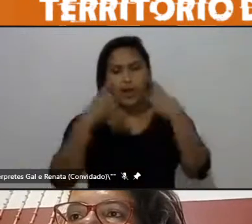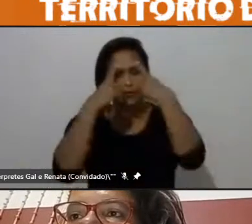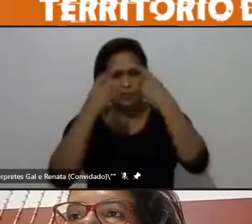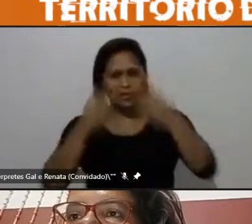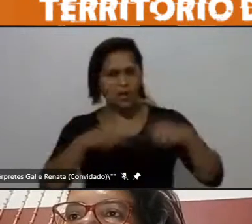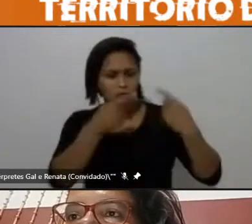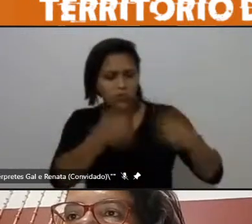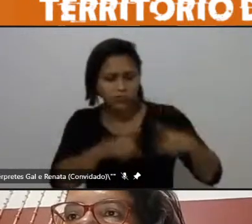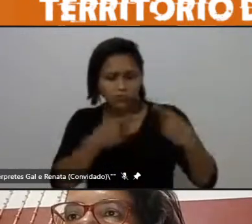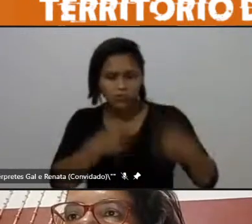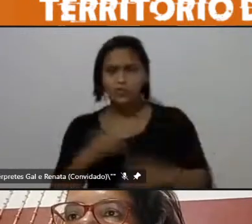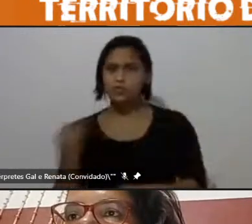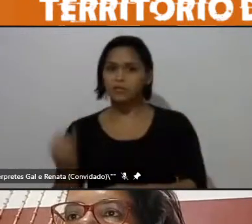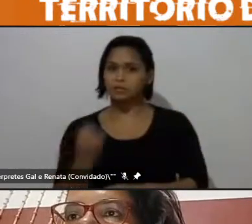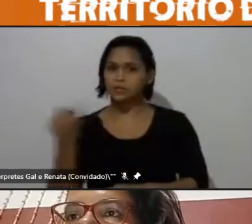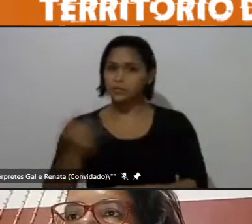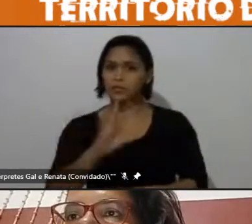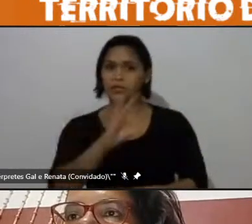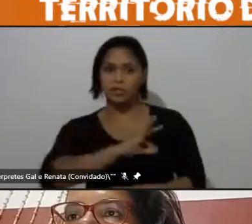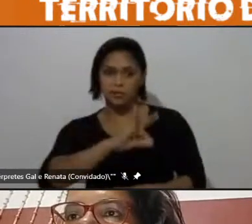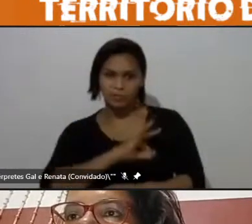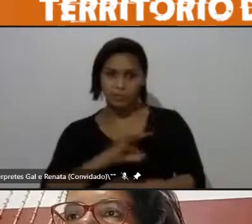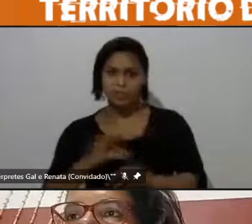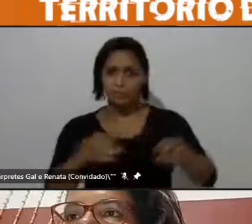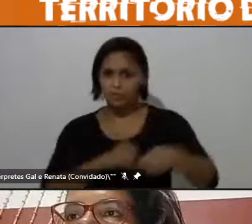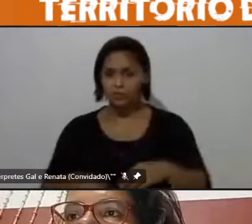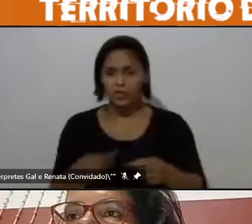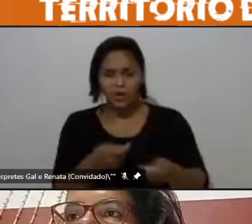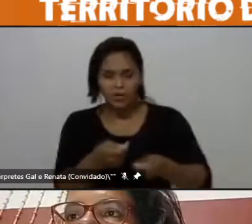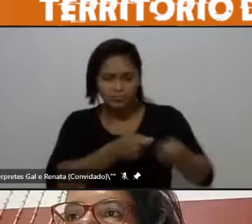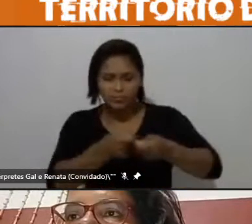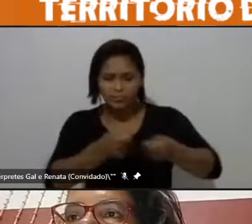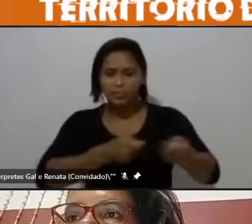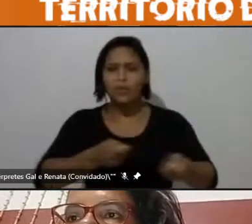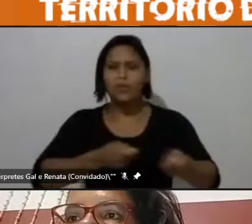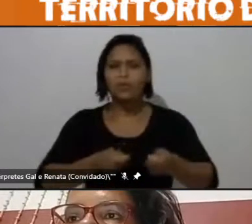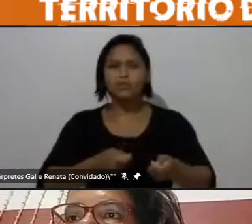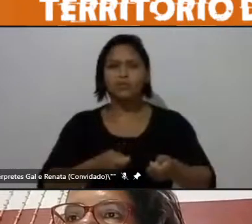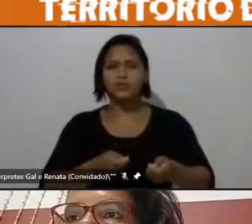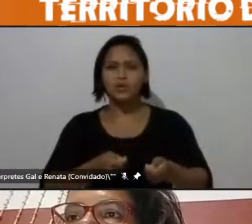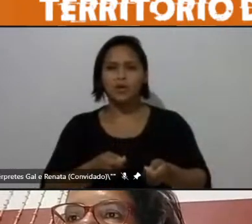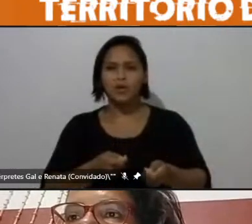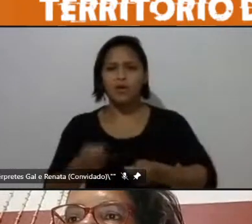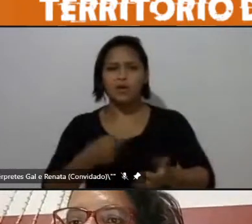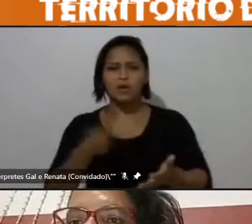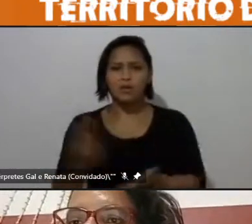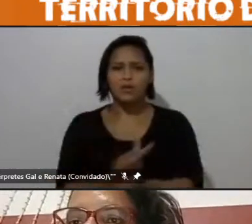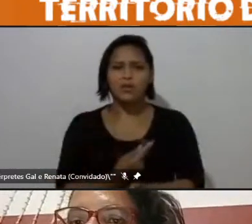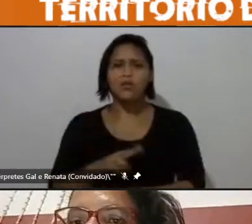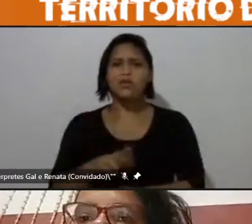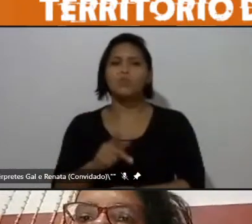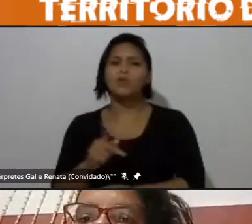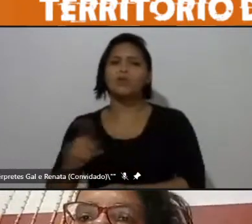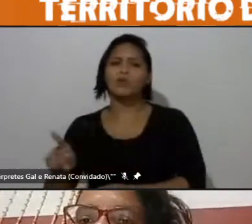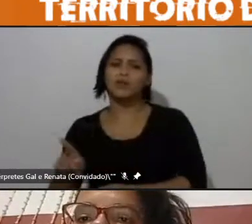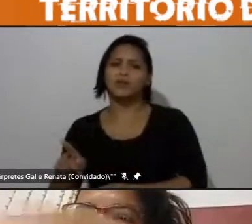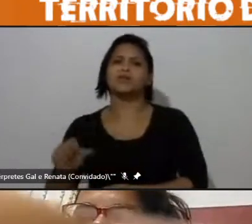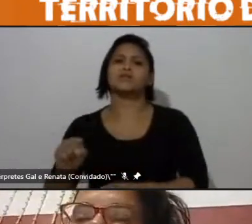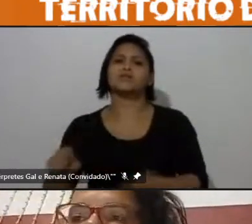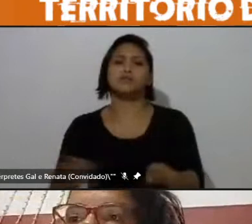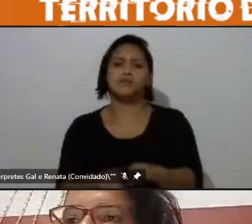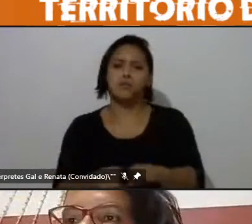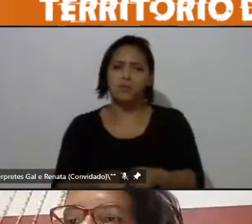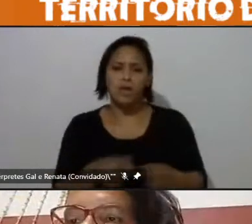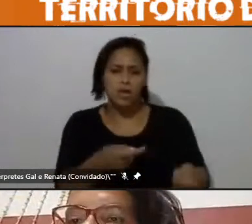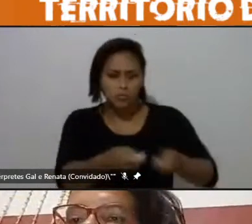né, a importância, né, da polícia no território, desse controle, eu lembrei muito das UPPs, né, desse